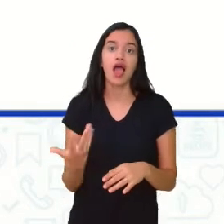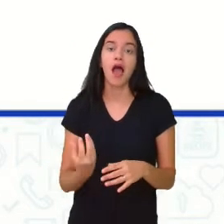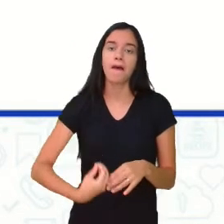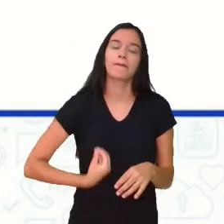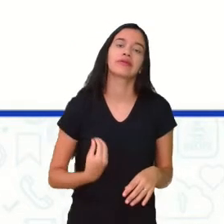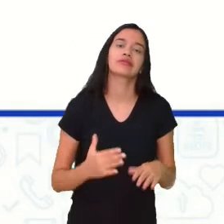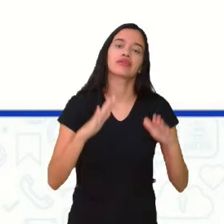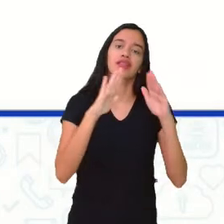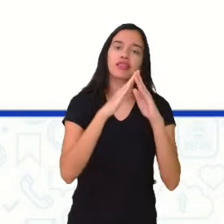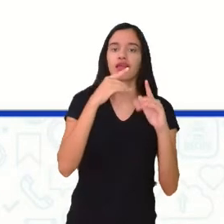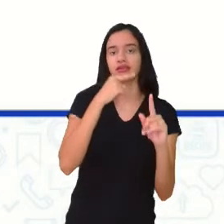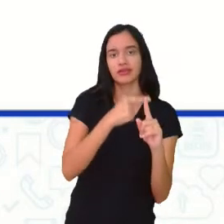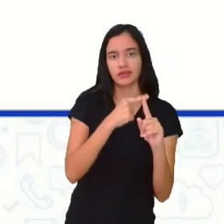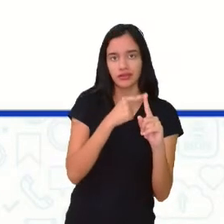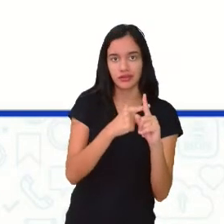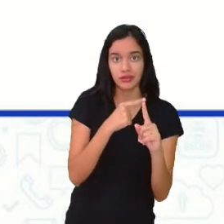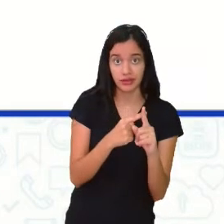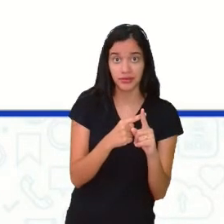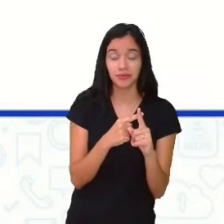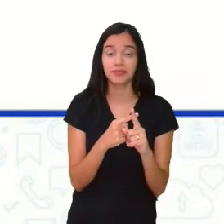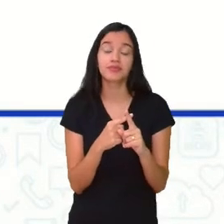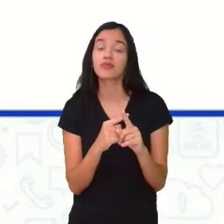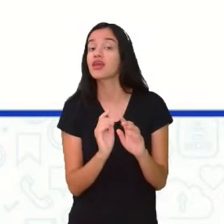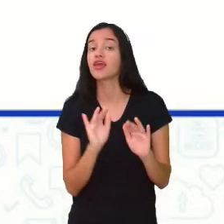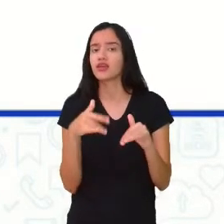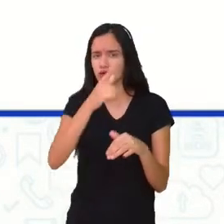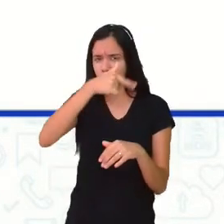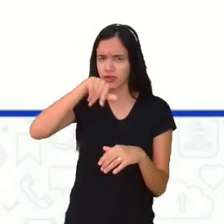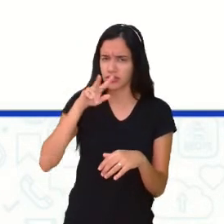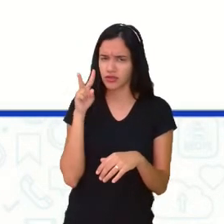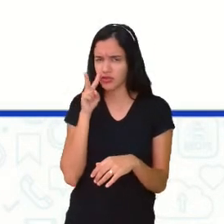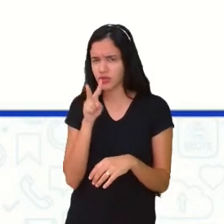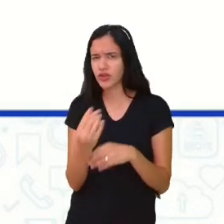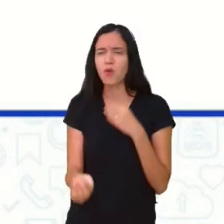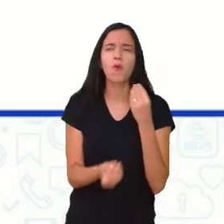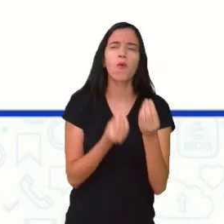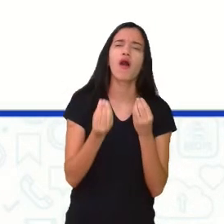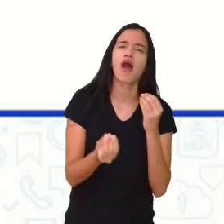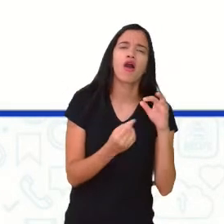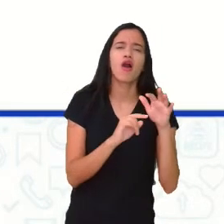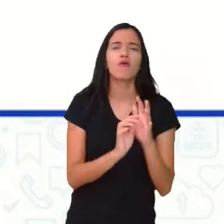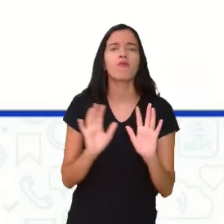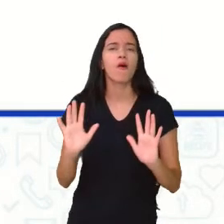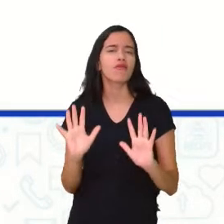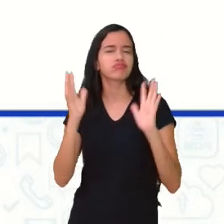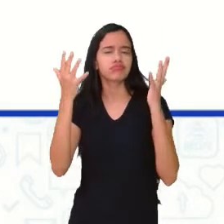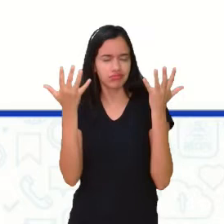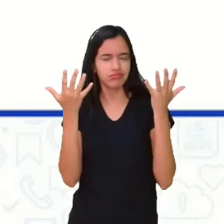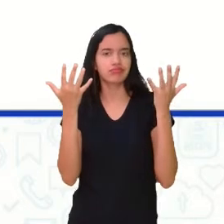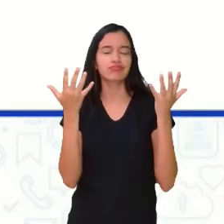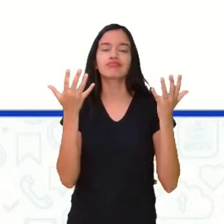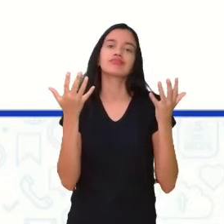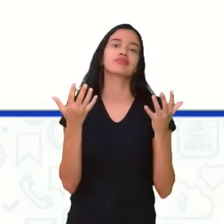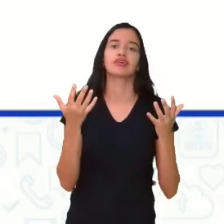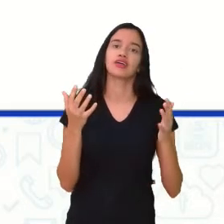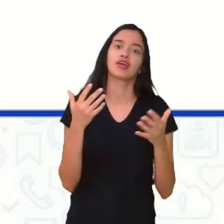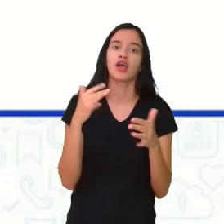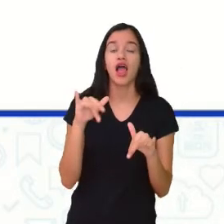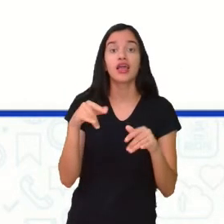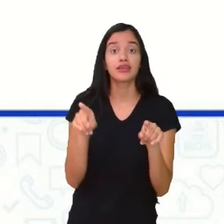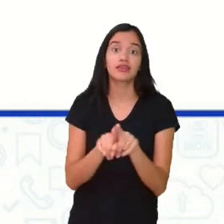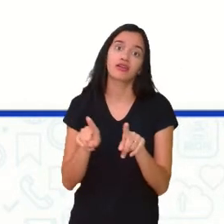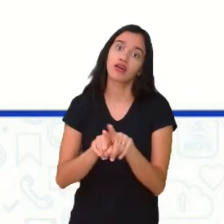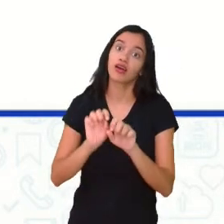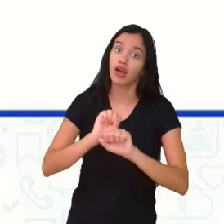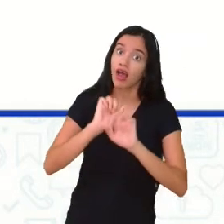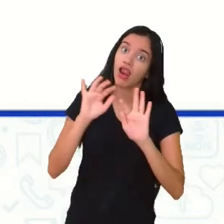da igreja se fazia ali. Então, aí vocês estão vendo como se fosse uma festa, né? Uma festividade nessa imagem. E, claro,